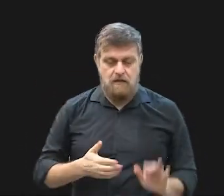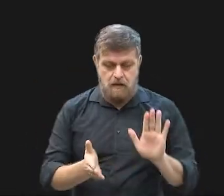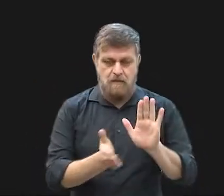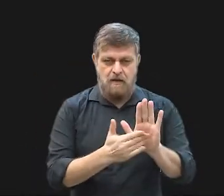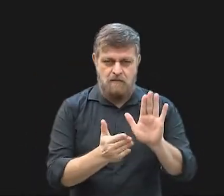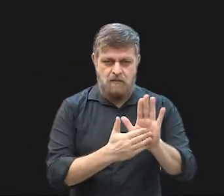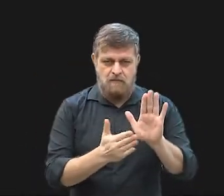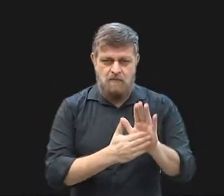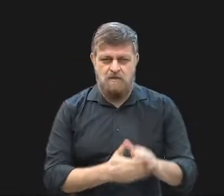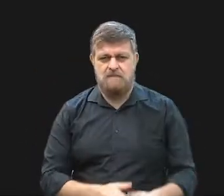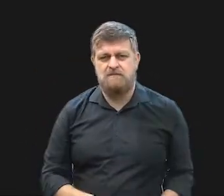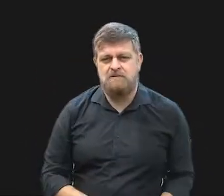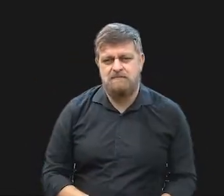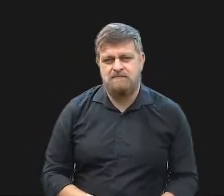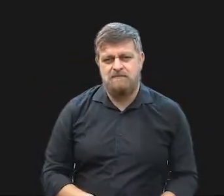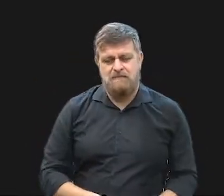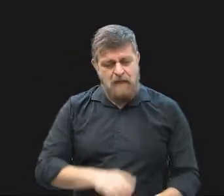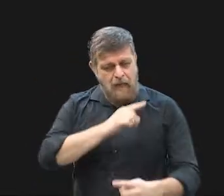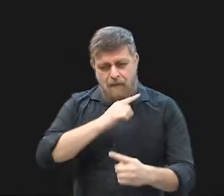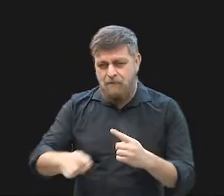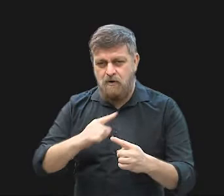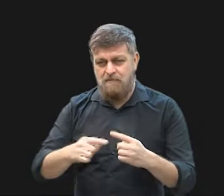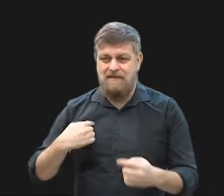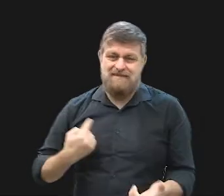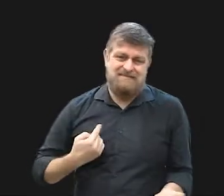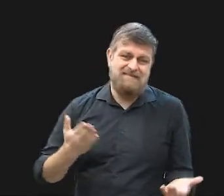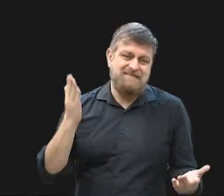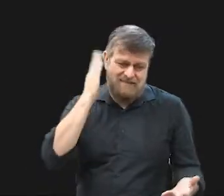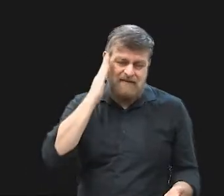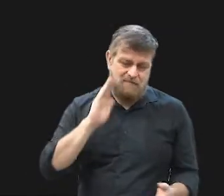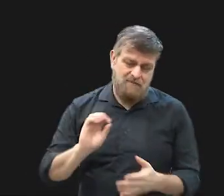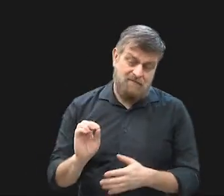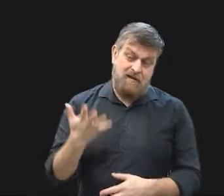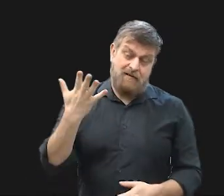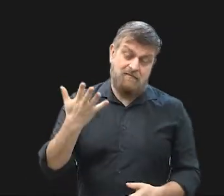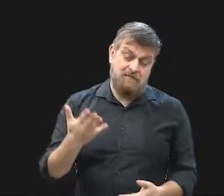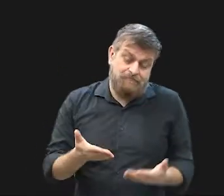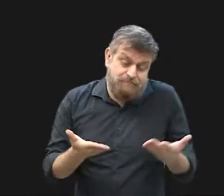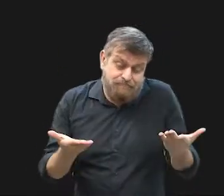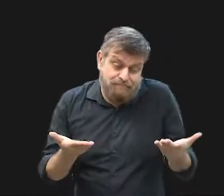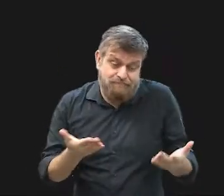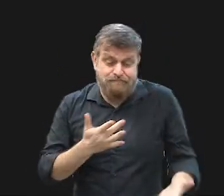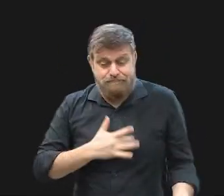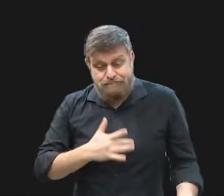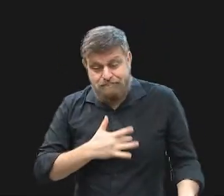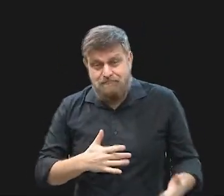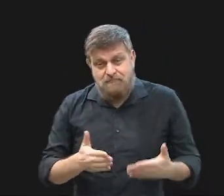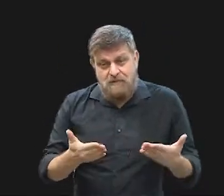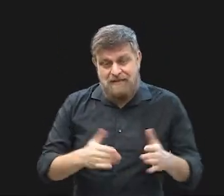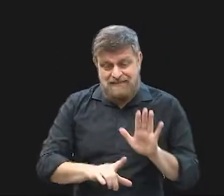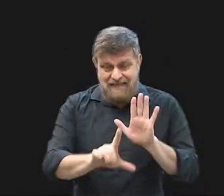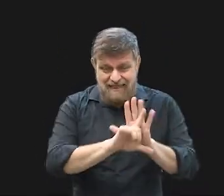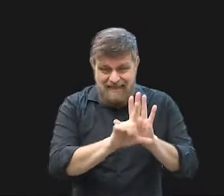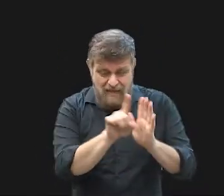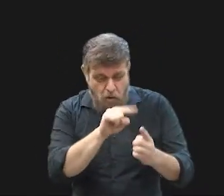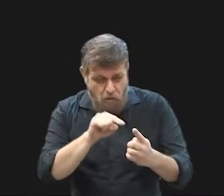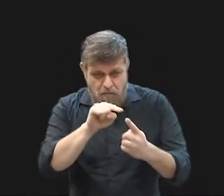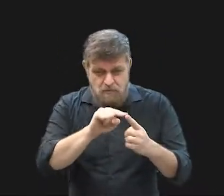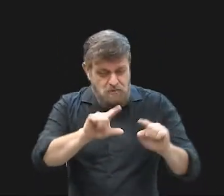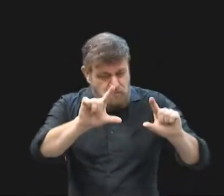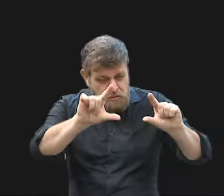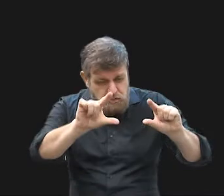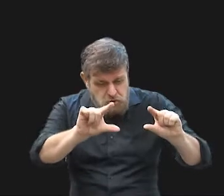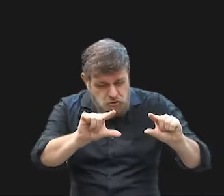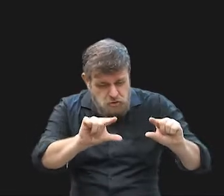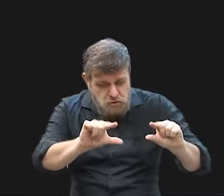esse projeto que, obviamente, impedir, a gente sabe que não. A gente tem que fazer leis para que reduzam ao máximo a